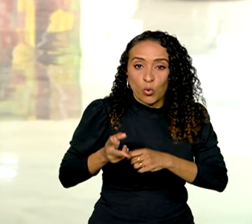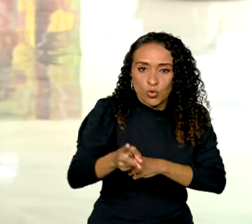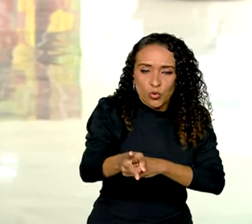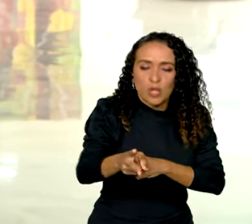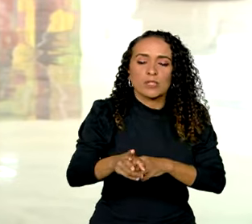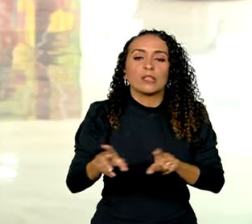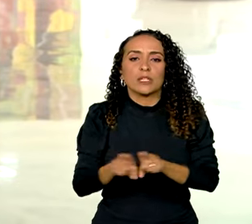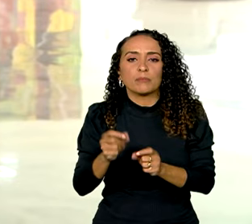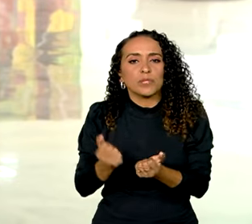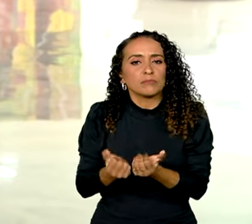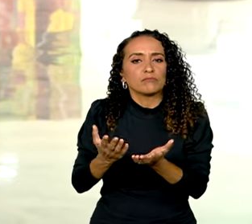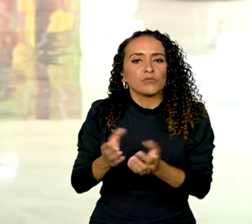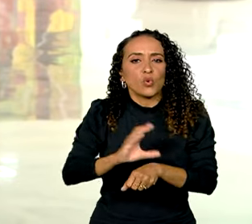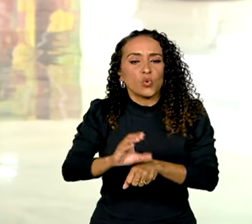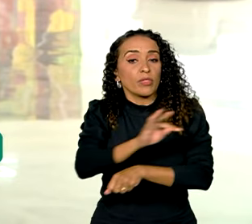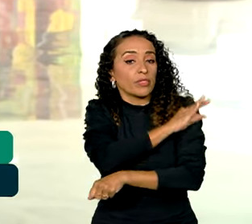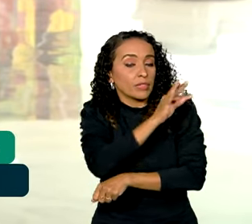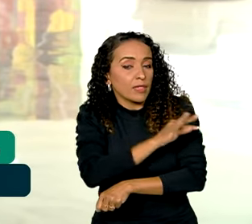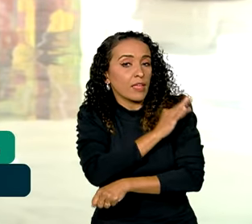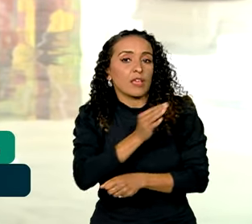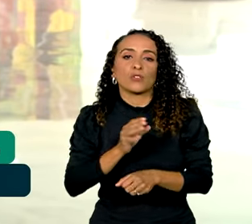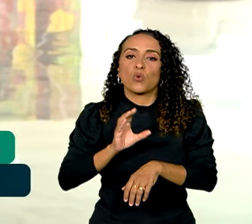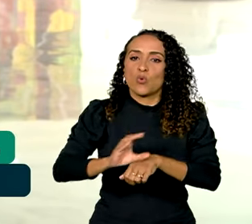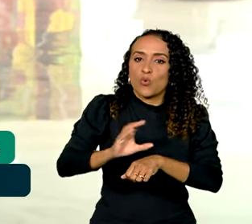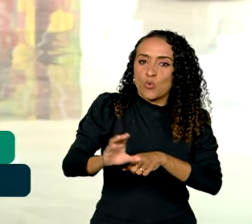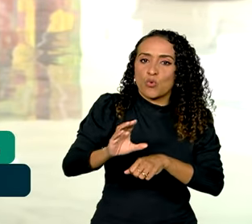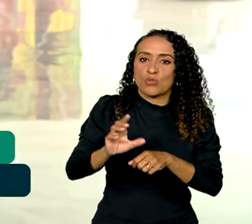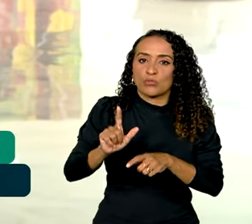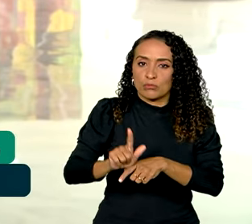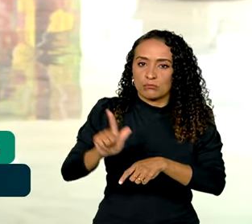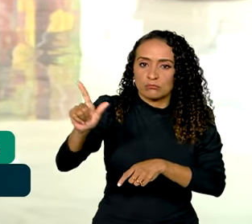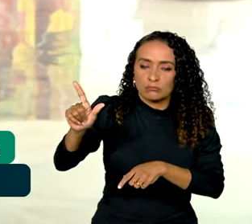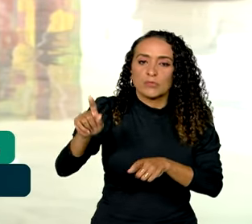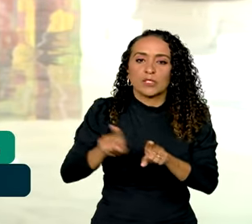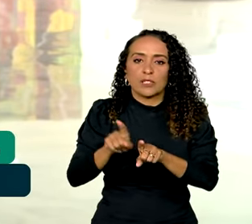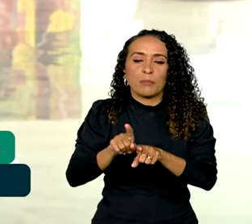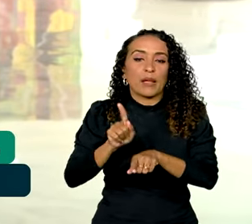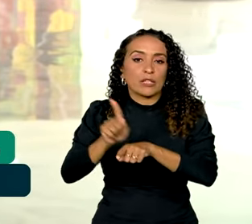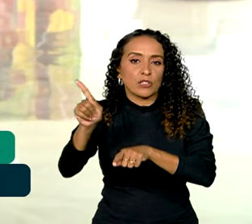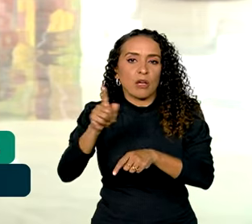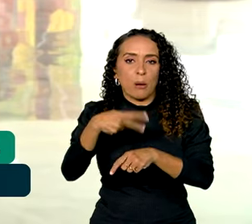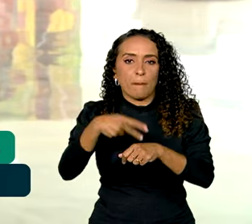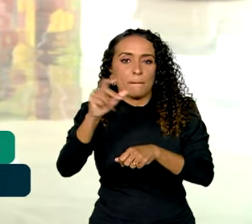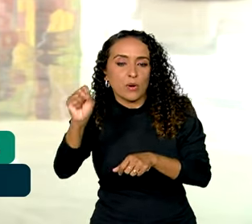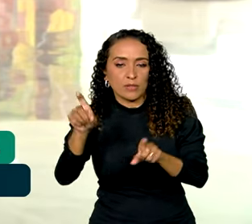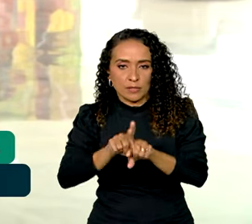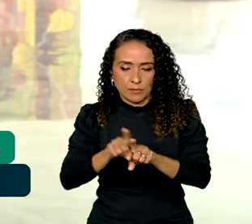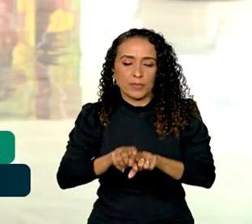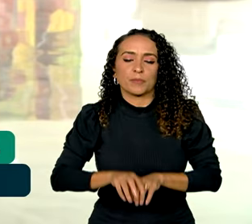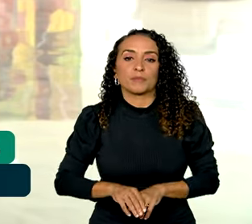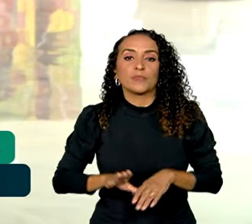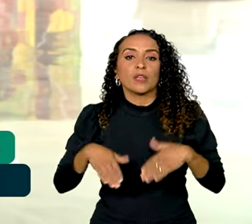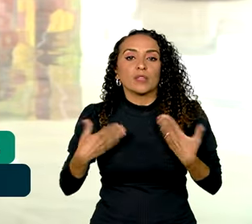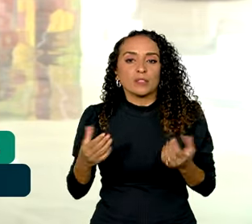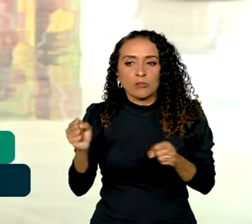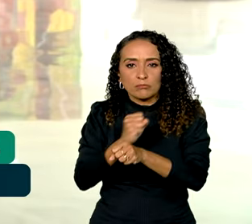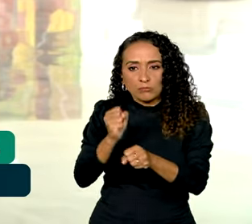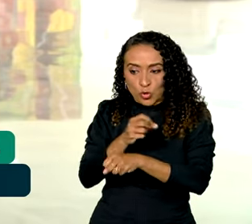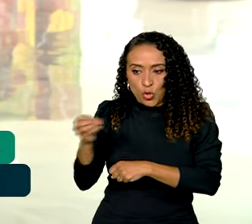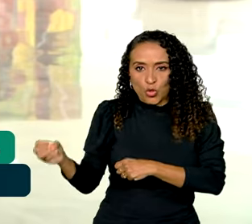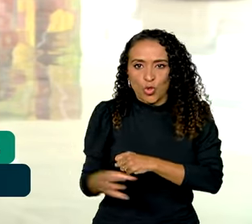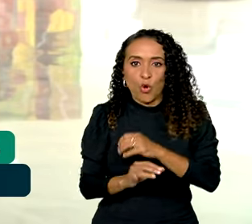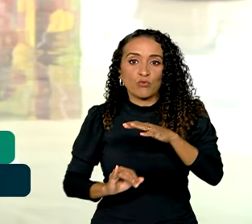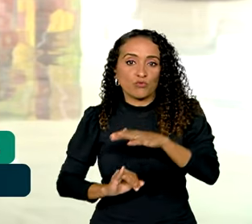continuada, oferecem ensino técnico, cursos de licenciatura, graduação e pós-graduação. Com a construção dos